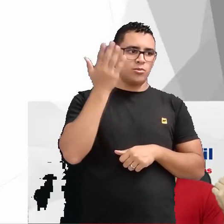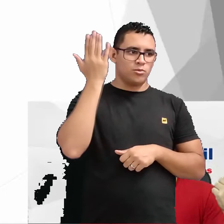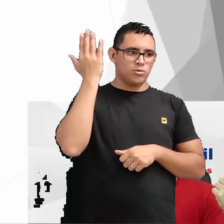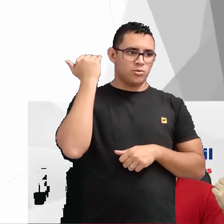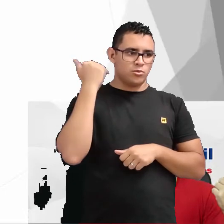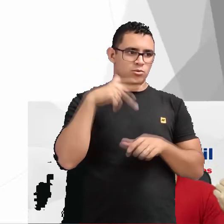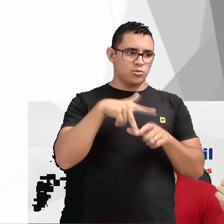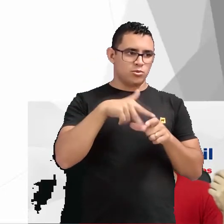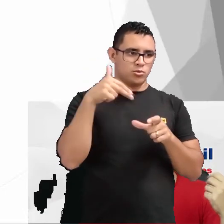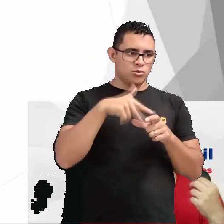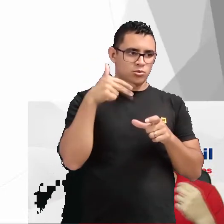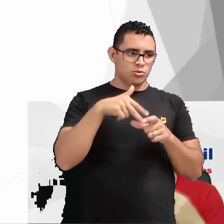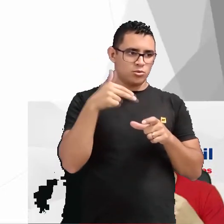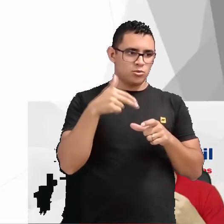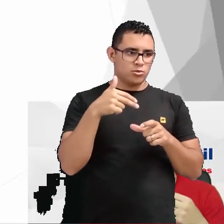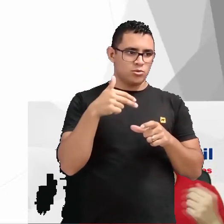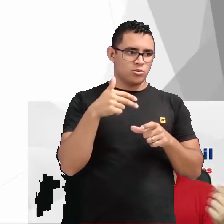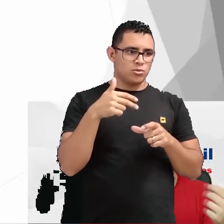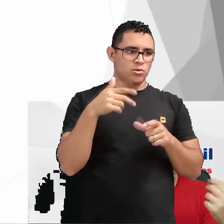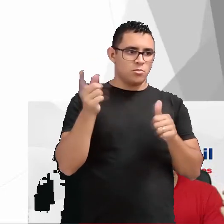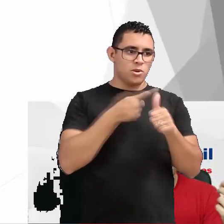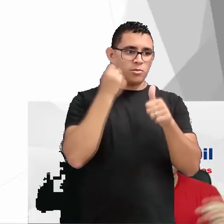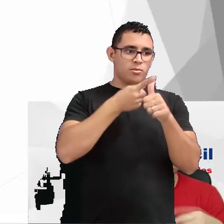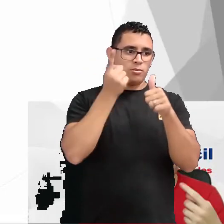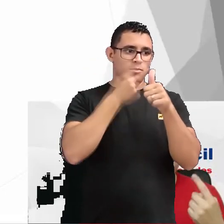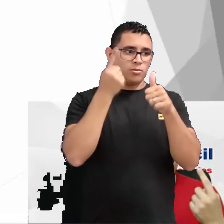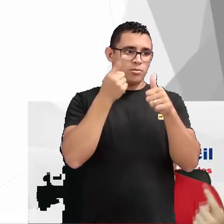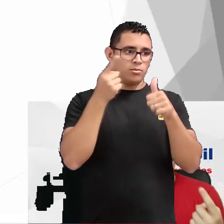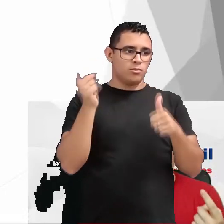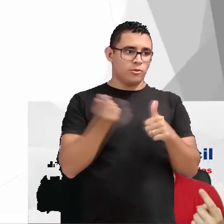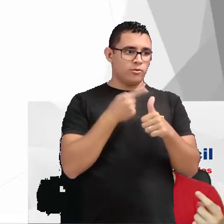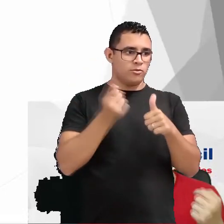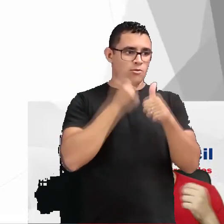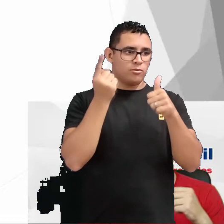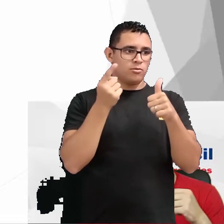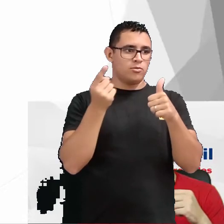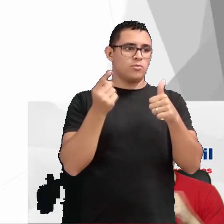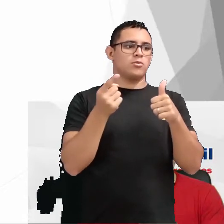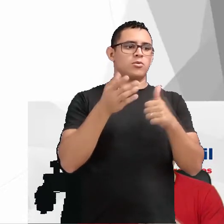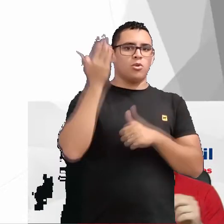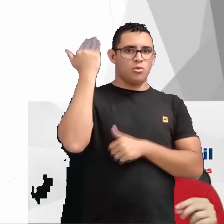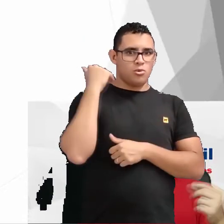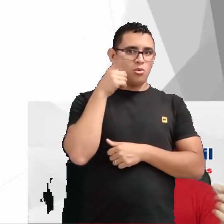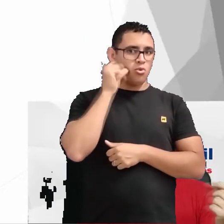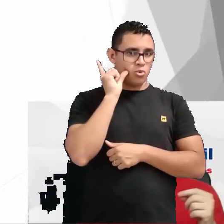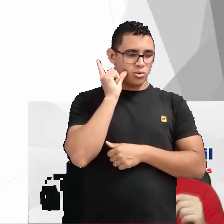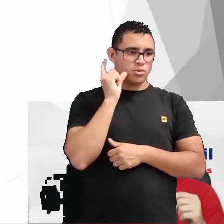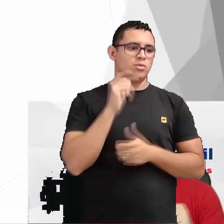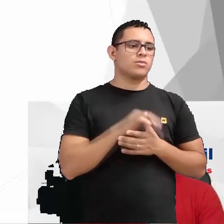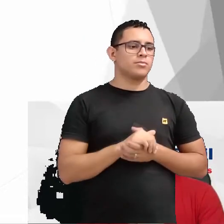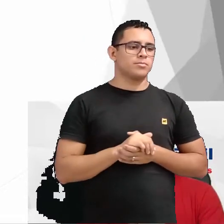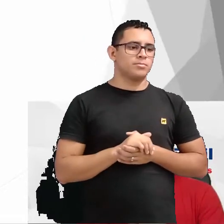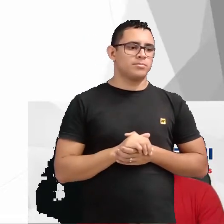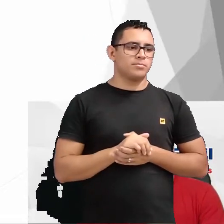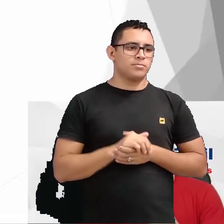passado, sushi for the first time, pela primeira vez, for the first time yesterday. Ontem, comeu sushi pela primeira